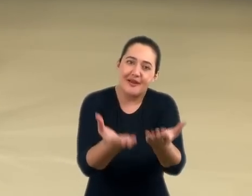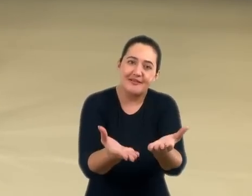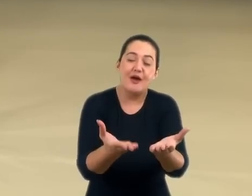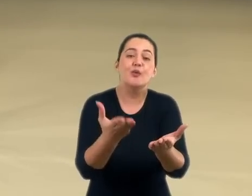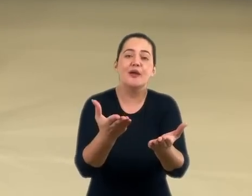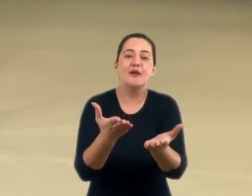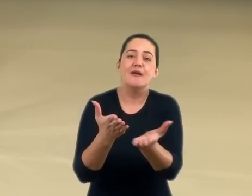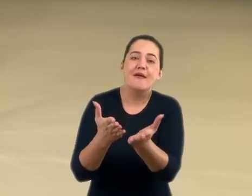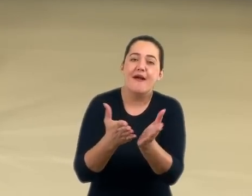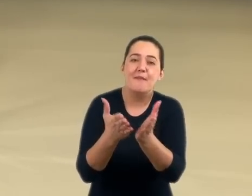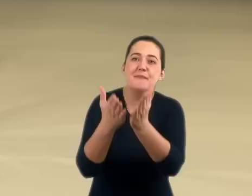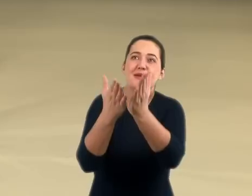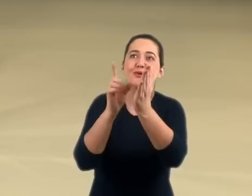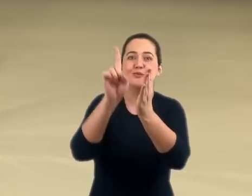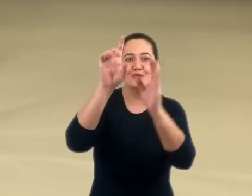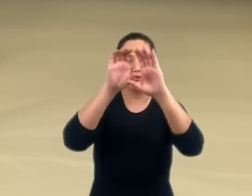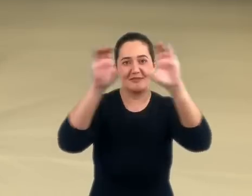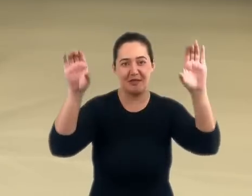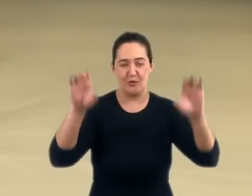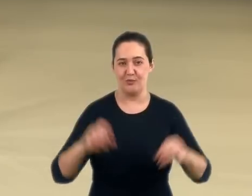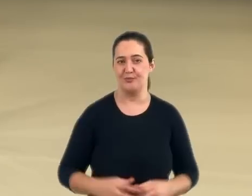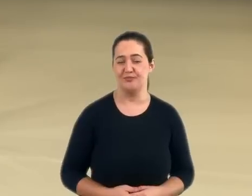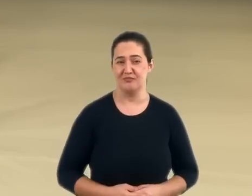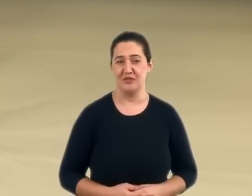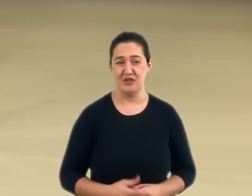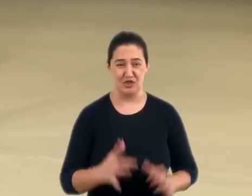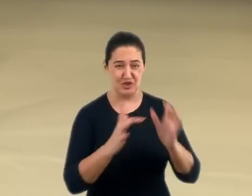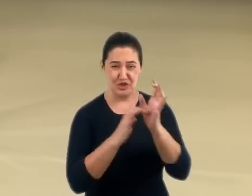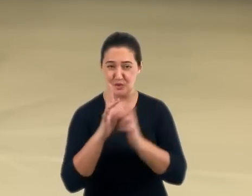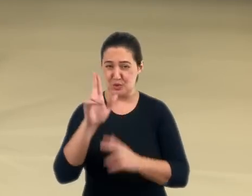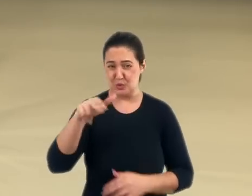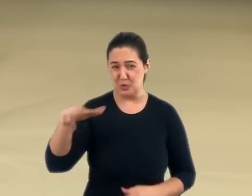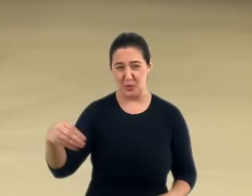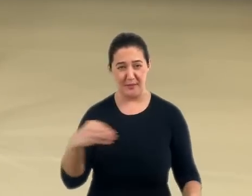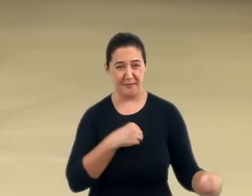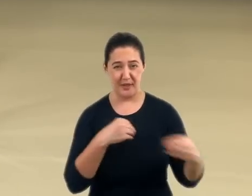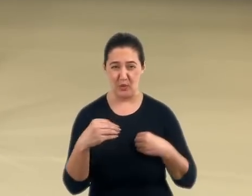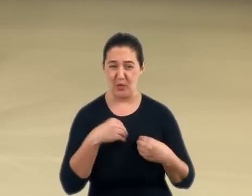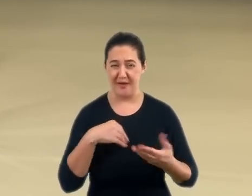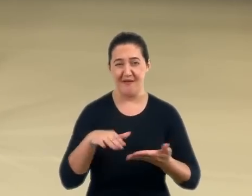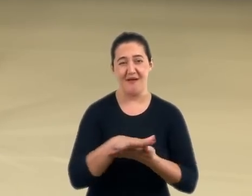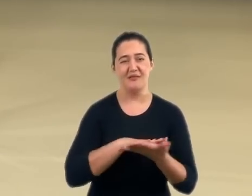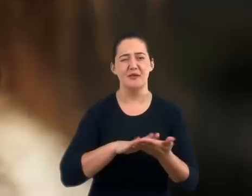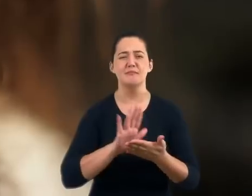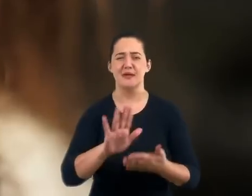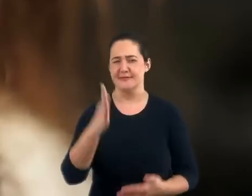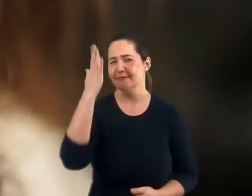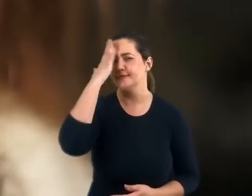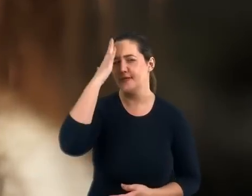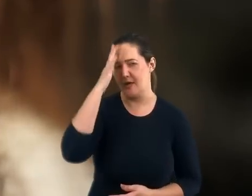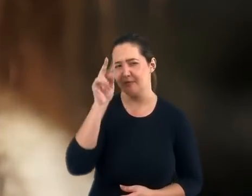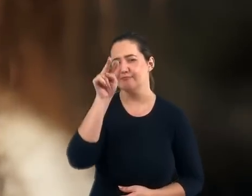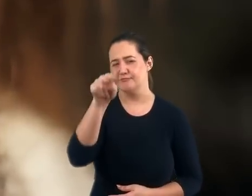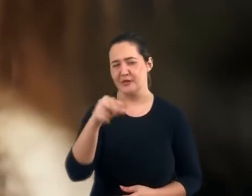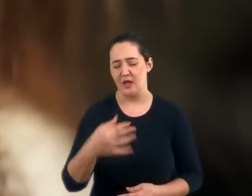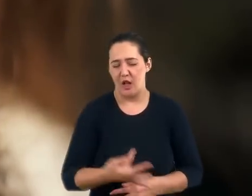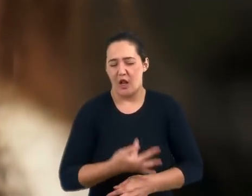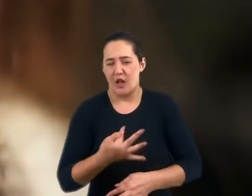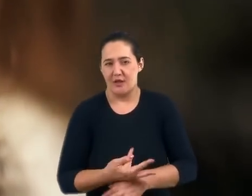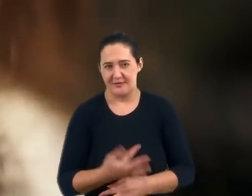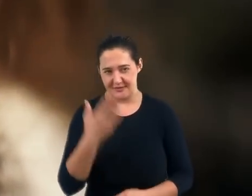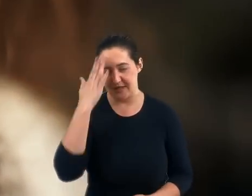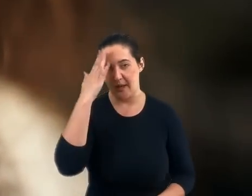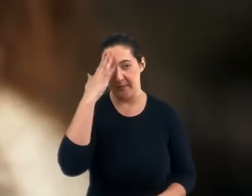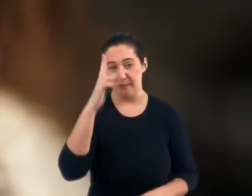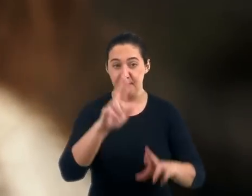que Jesus não tenha pecado, Ele entende o que é a luta de nós seres humanos. Podemos achegar-nos